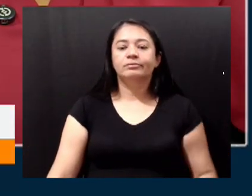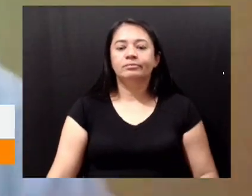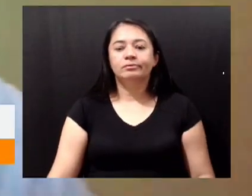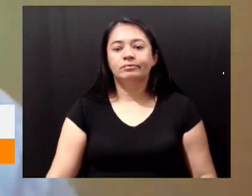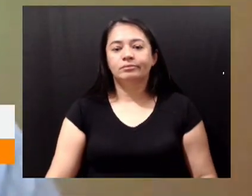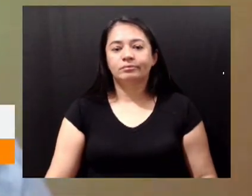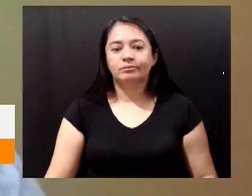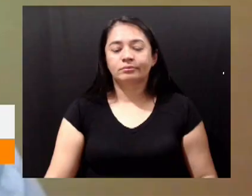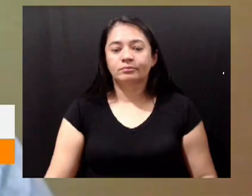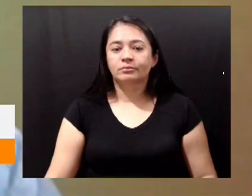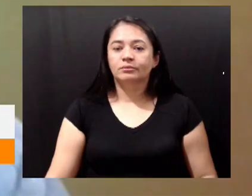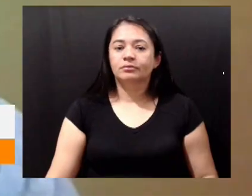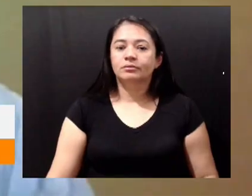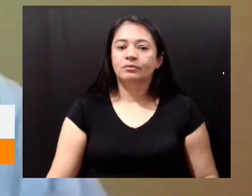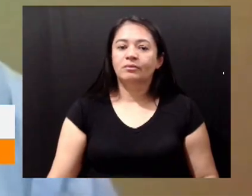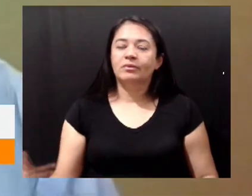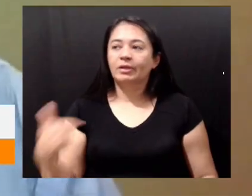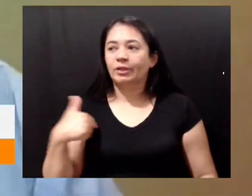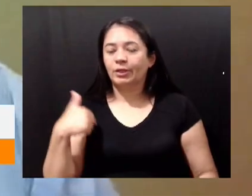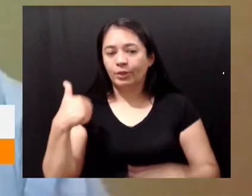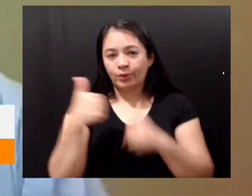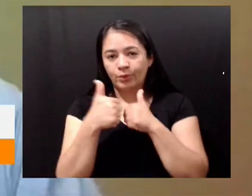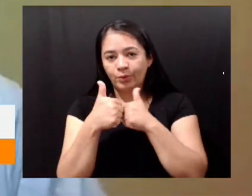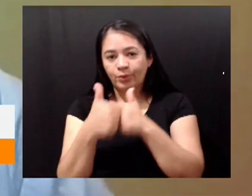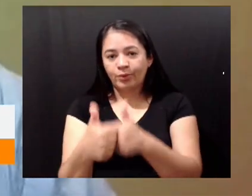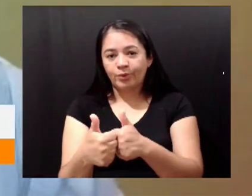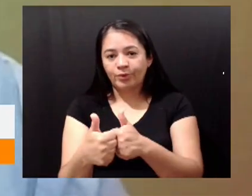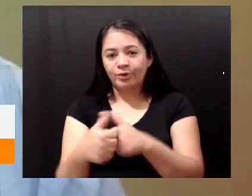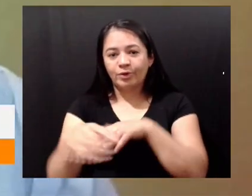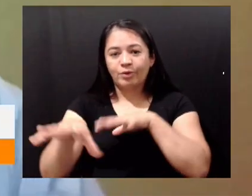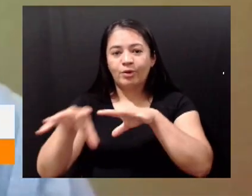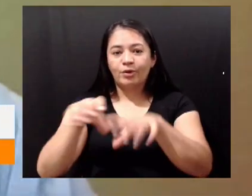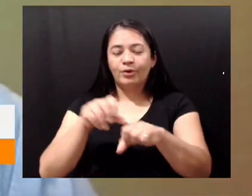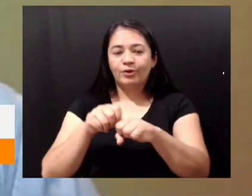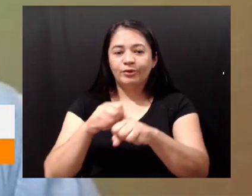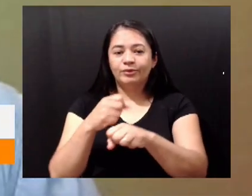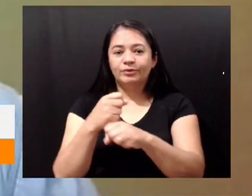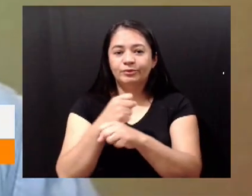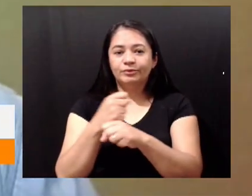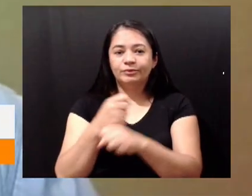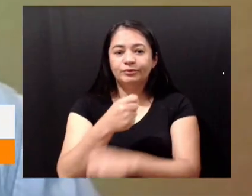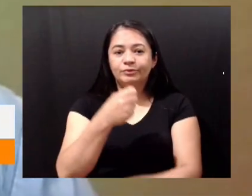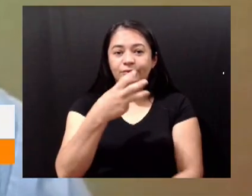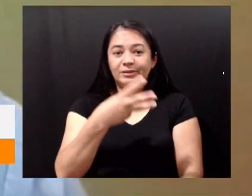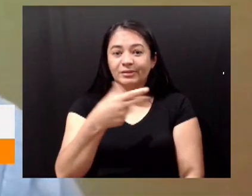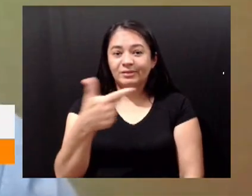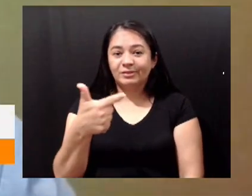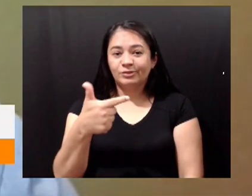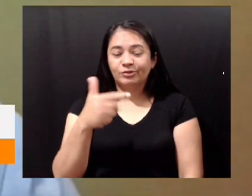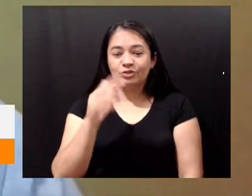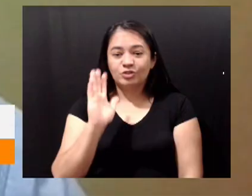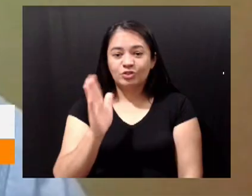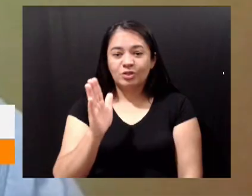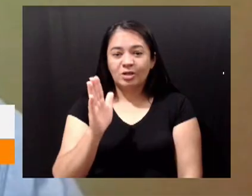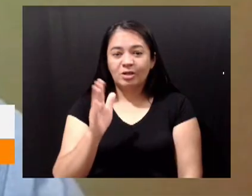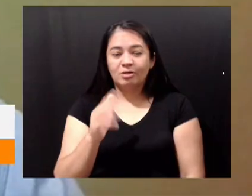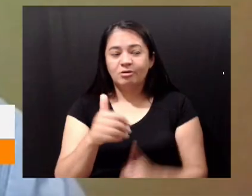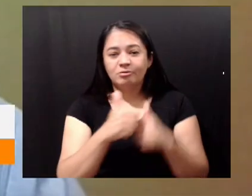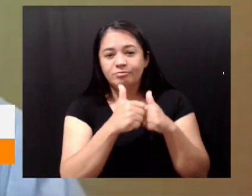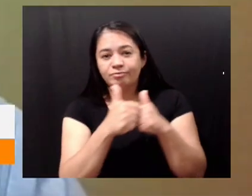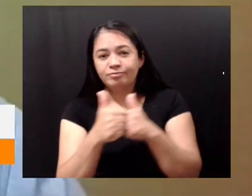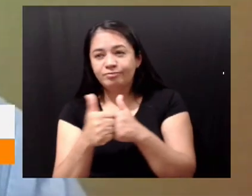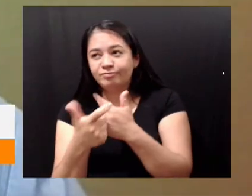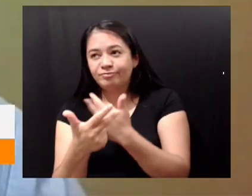Eu acompanho, sou formado há 32 anos, eu tenho acompanhado vários fenômenos